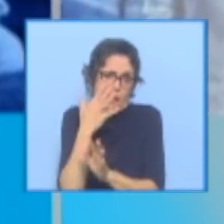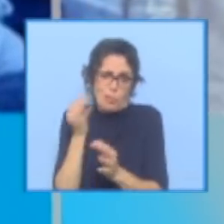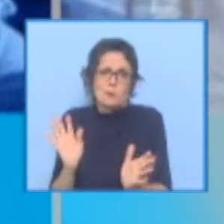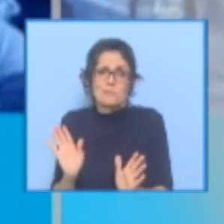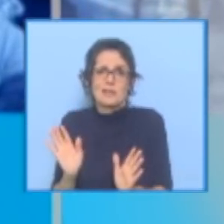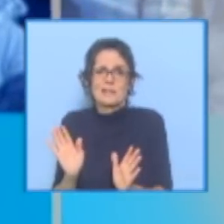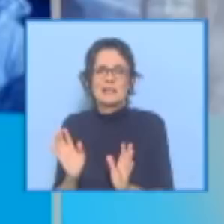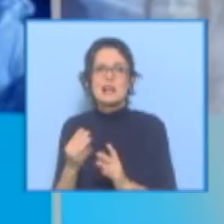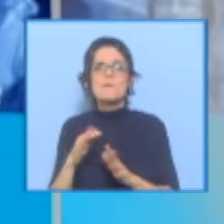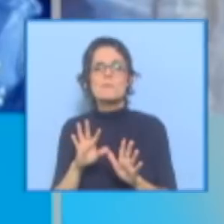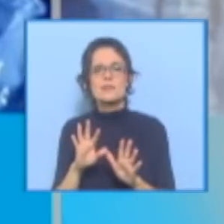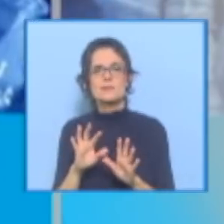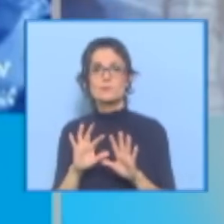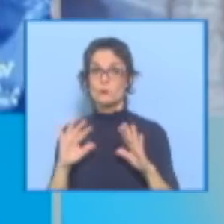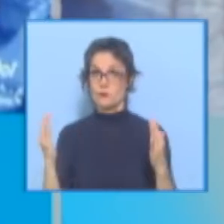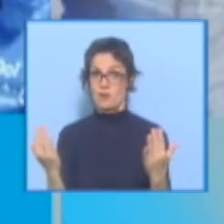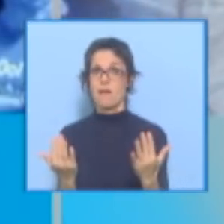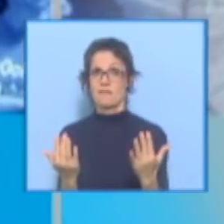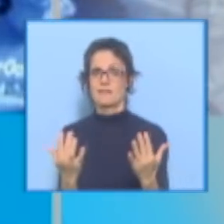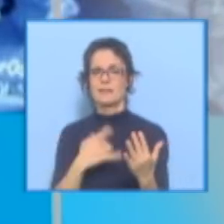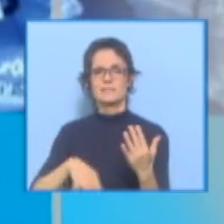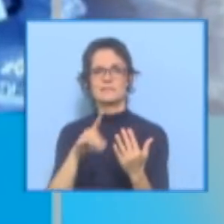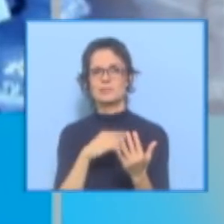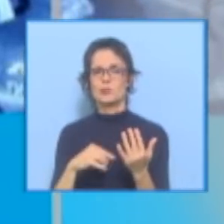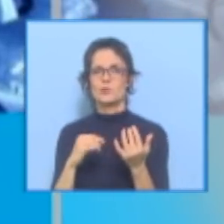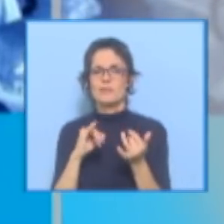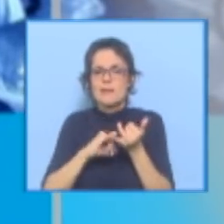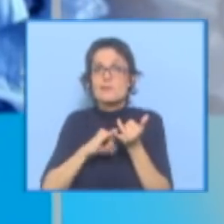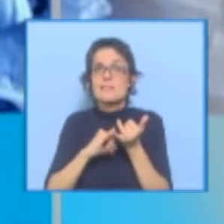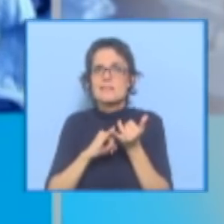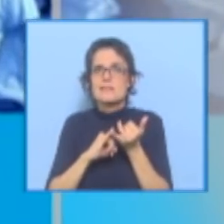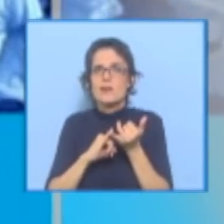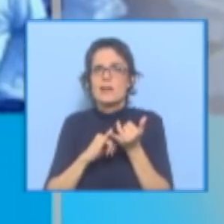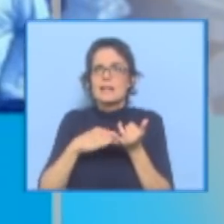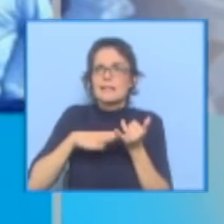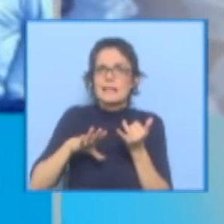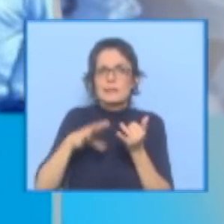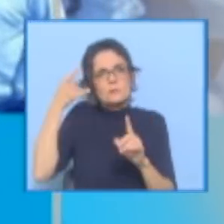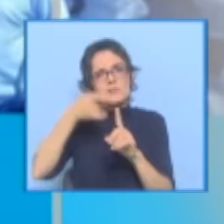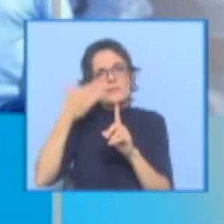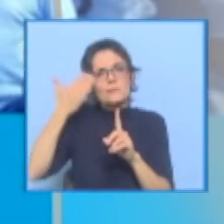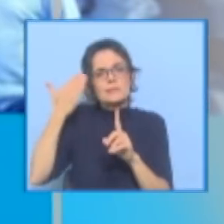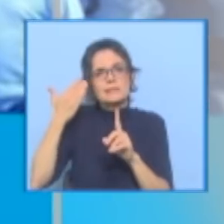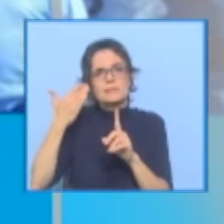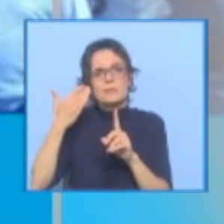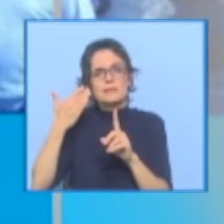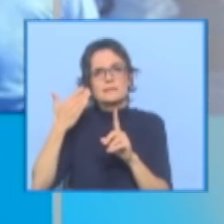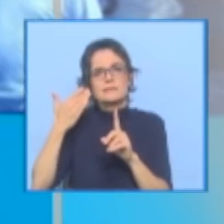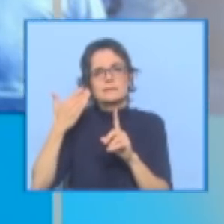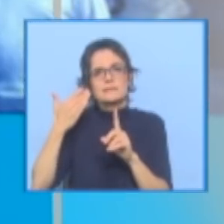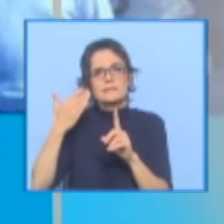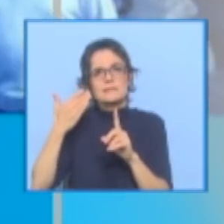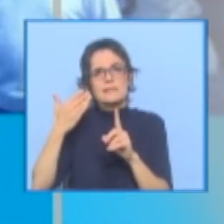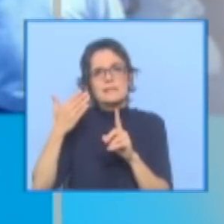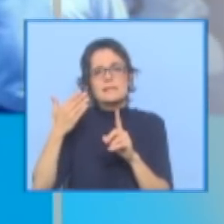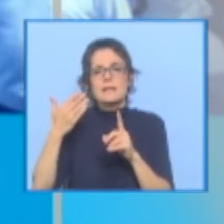claro, mas nós não fazemos da Associação de Estudantes esse papel. Achamos que não é esse o papel principal, até porque temos